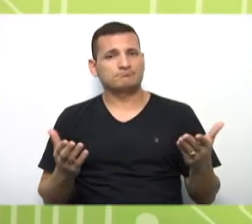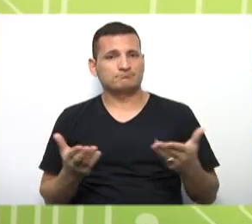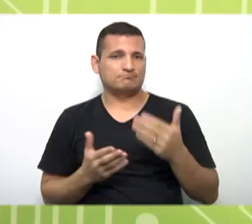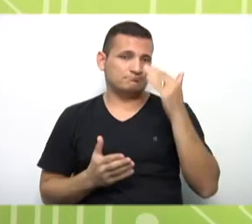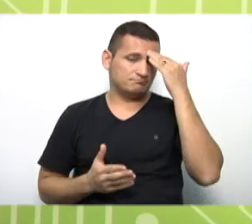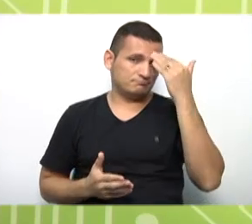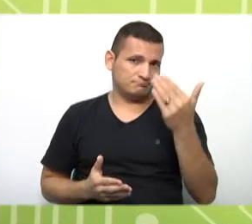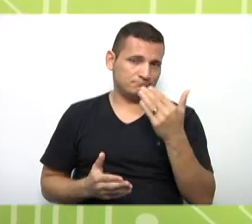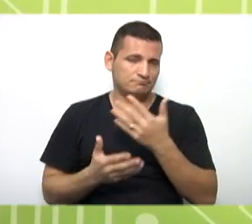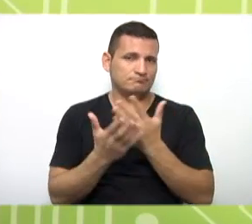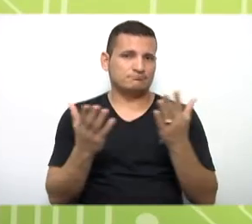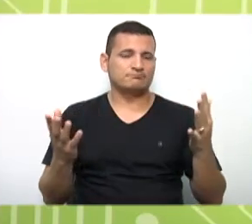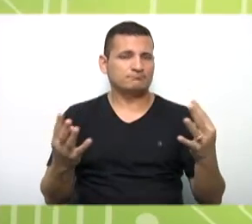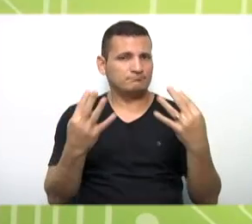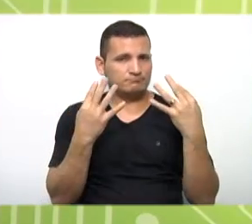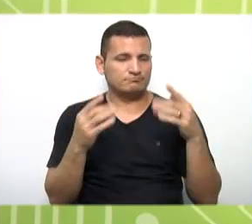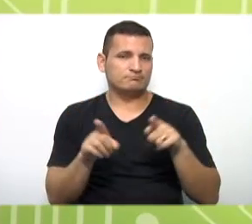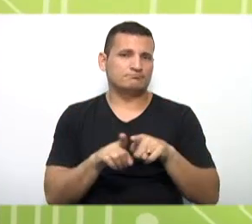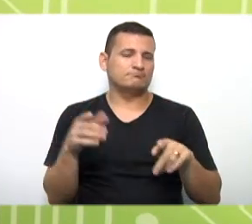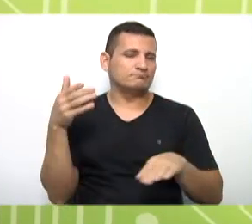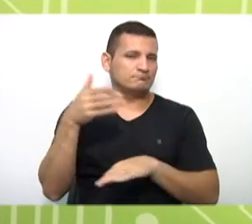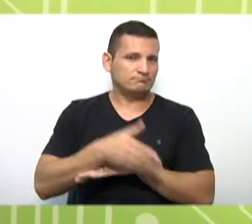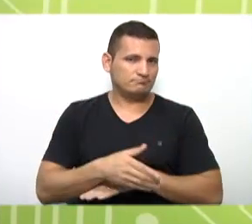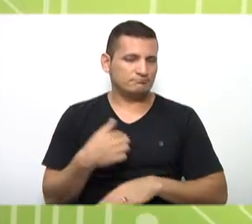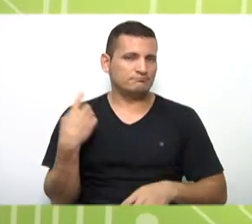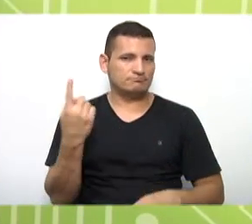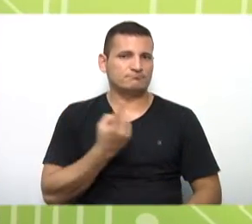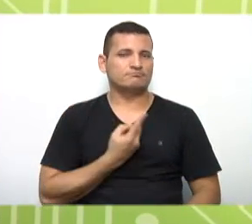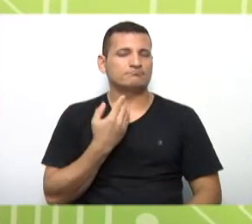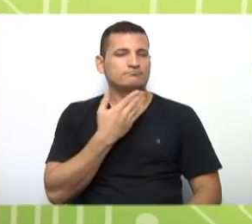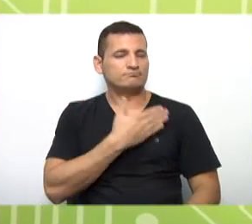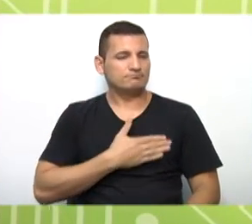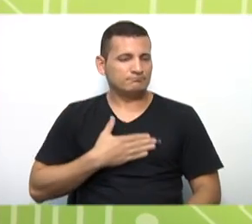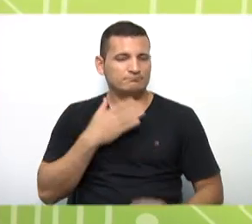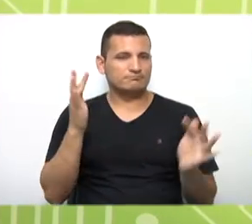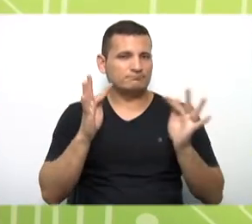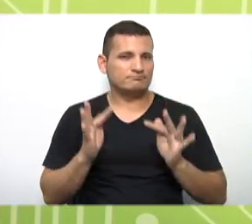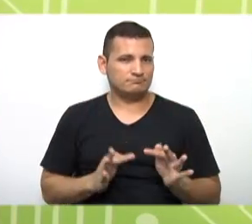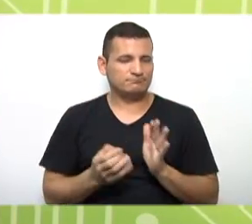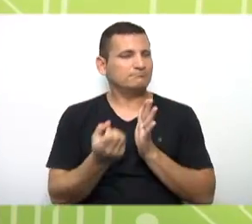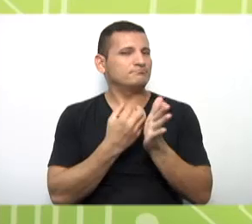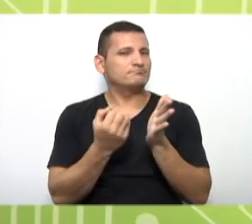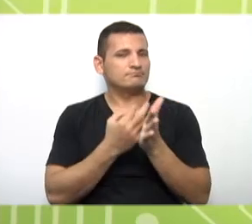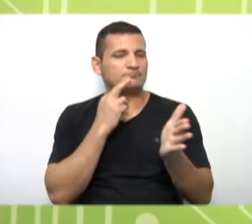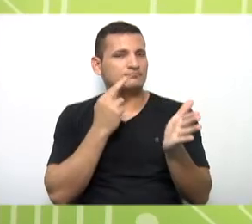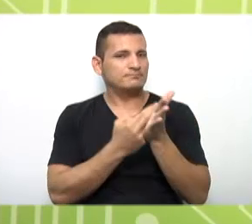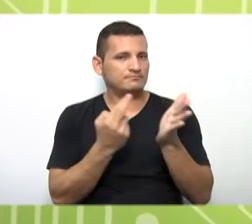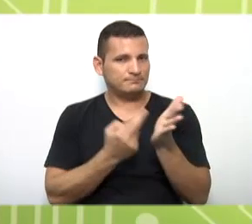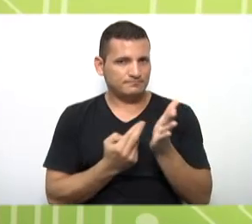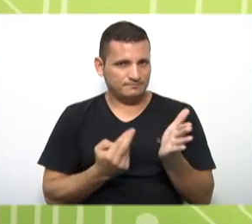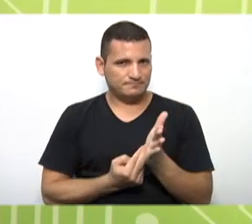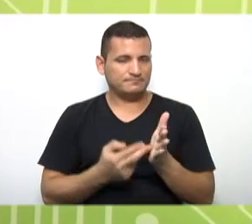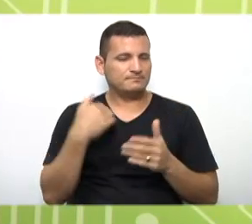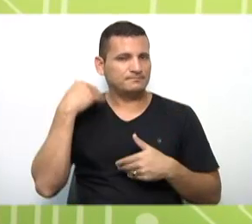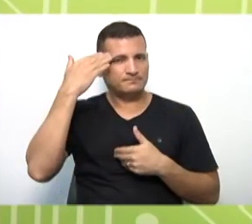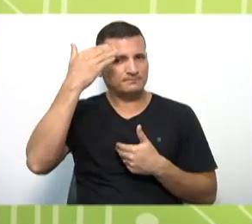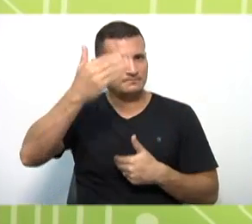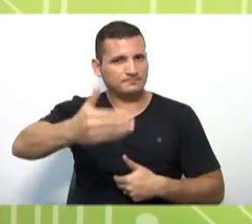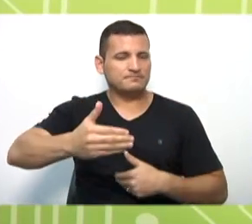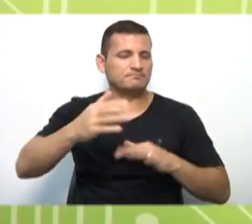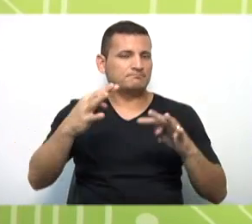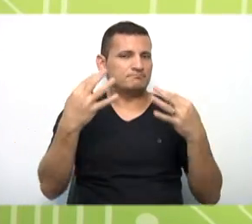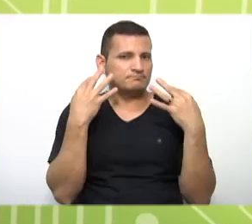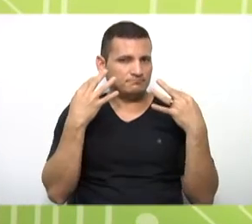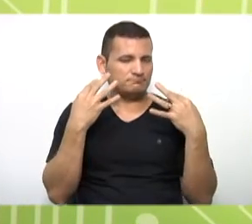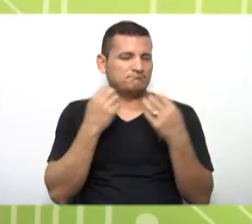a participação de vocês. Nós ficamos felizes quando nós recebemos as respostas aqui. Então, muito obrigado pela atenção.